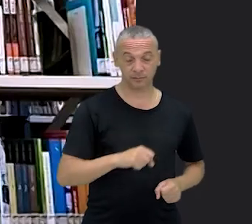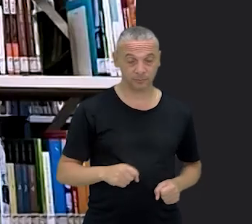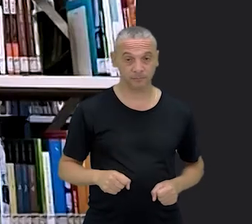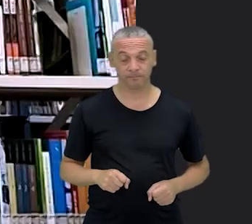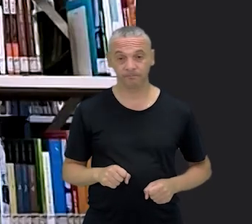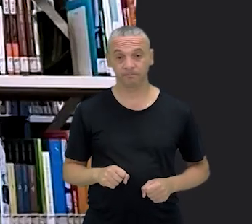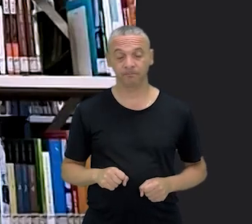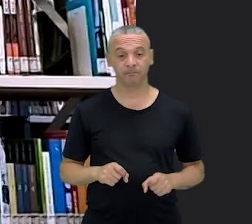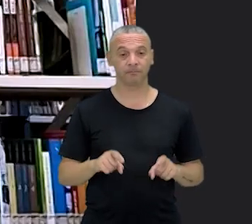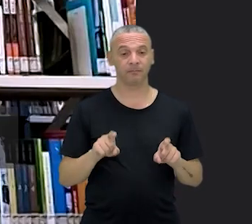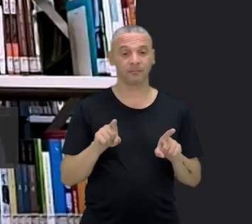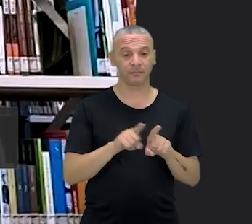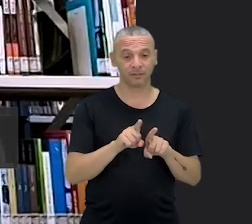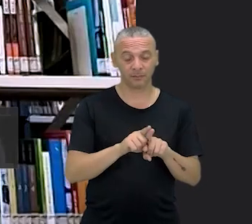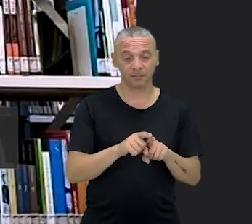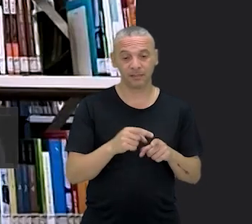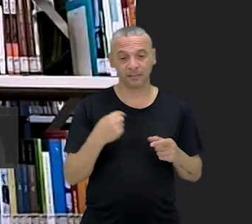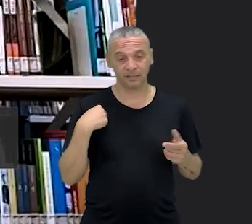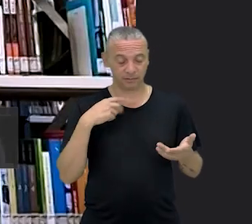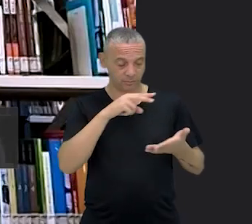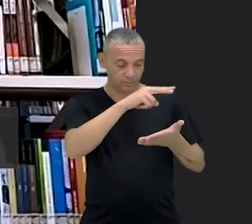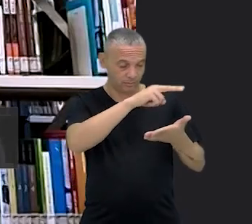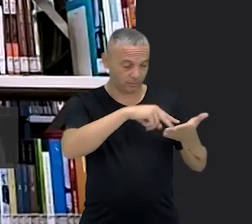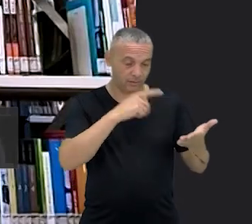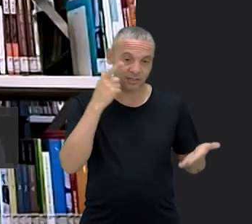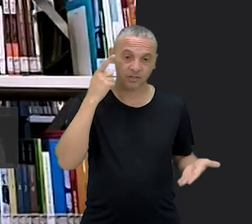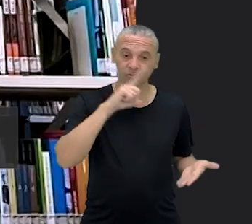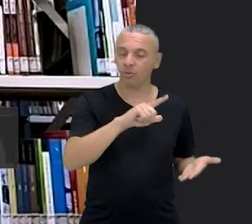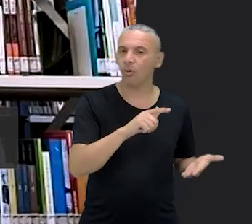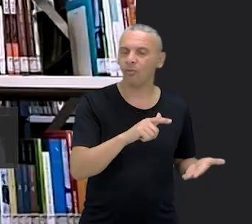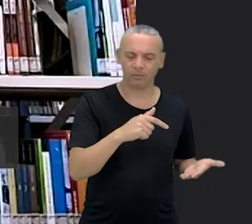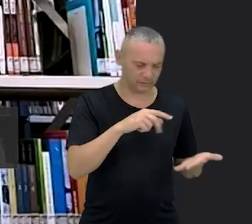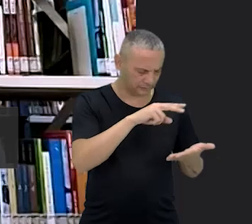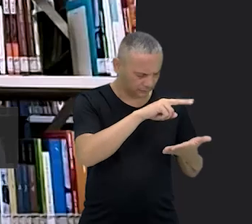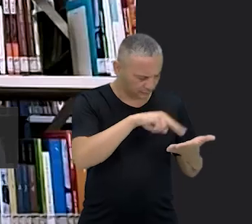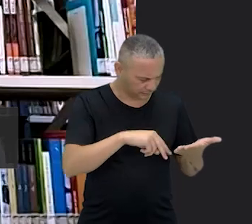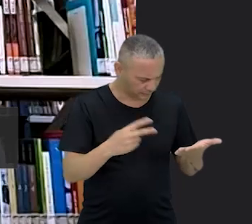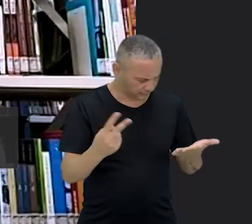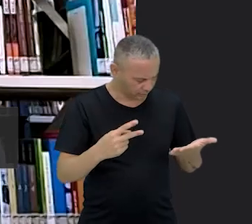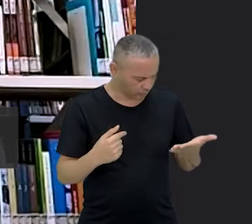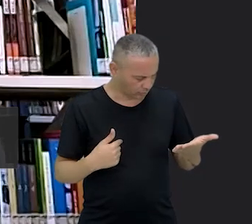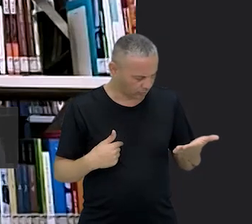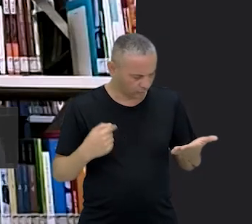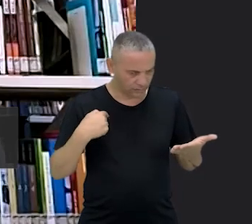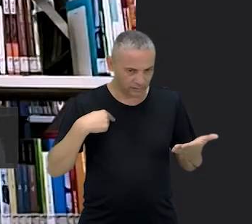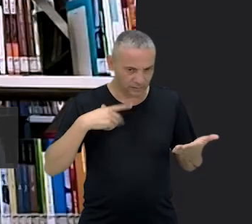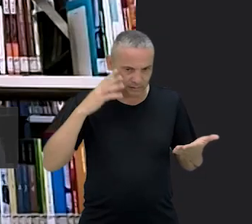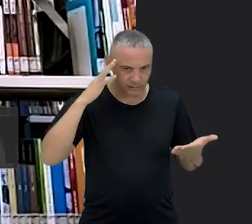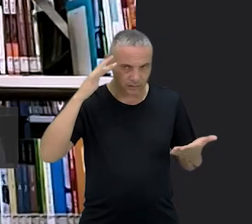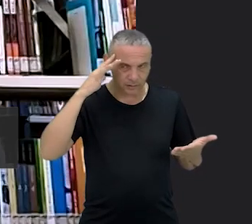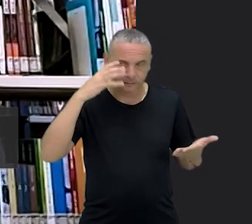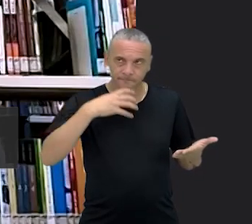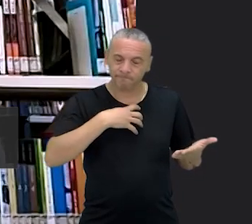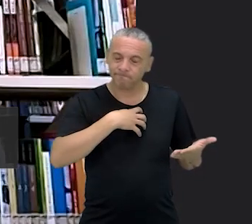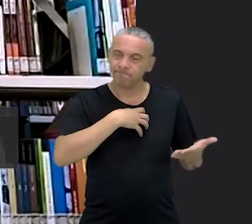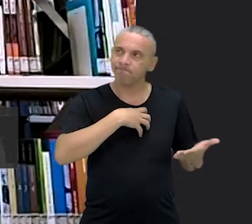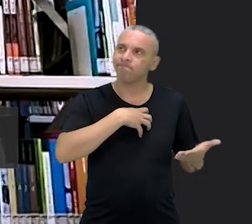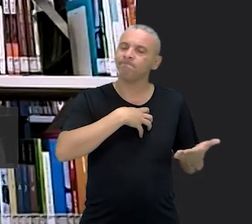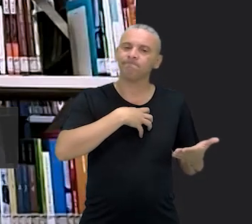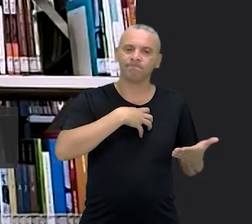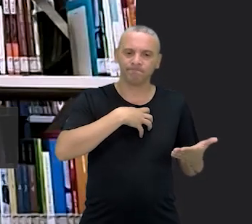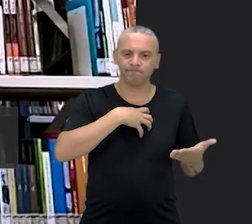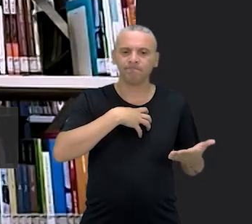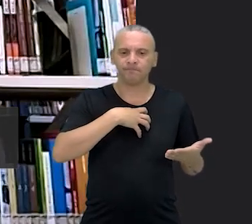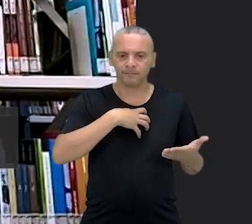E relendo, como é bom a maturidade, né? Relendo, eu descobri como é bom, depois de um